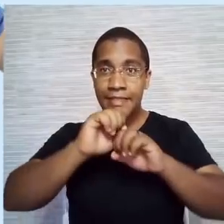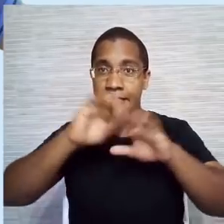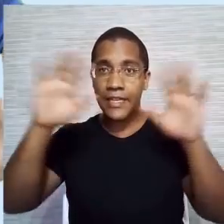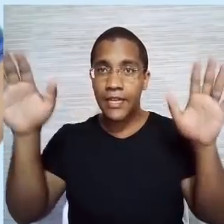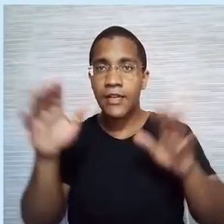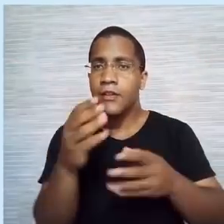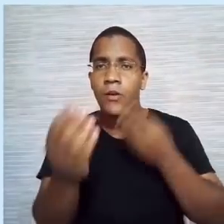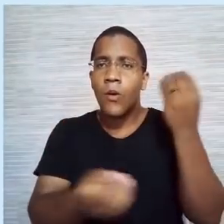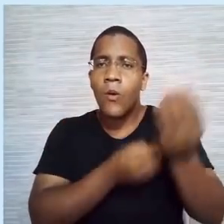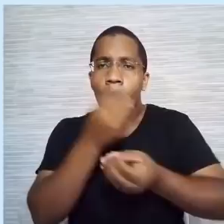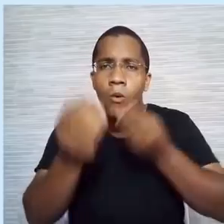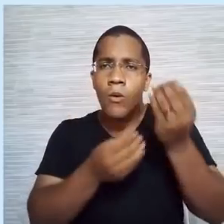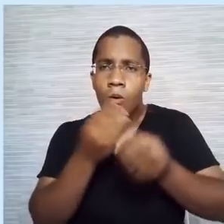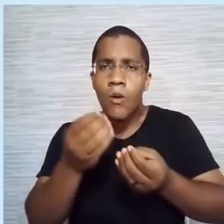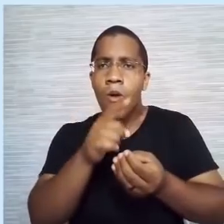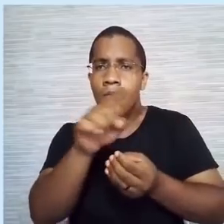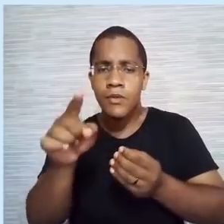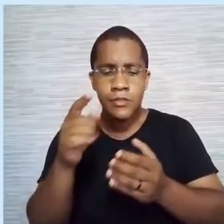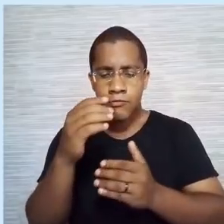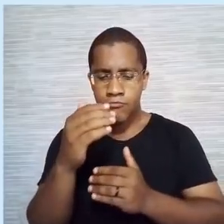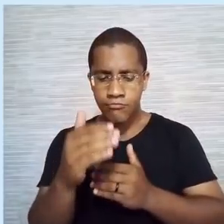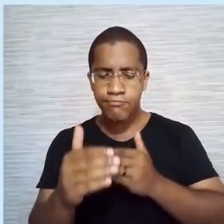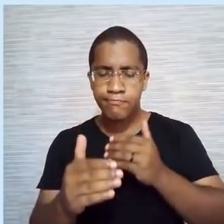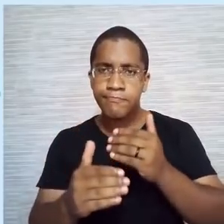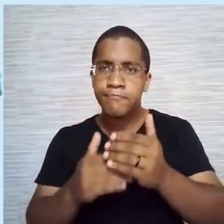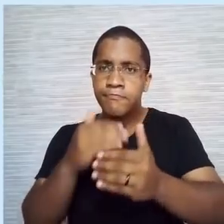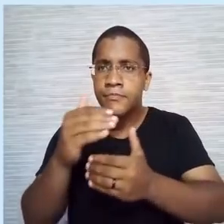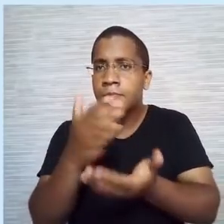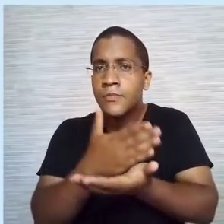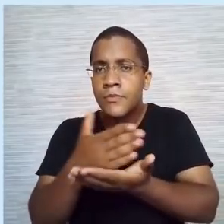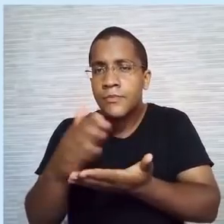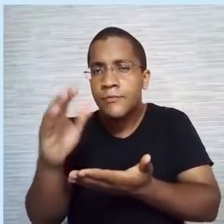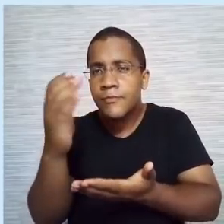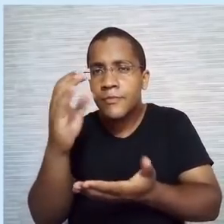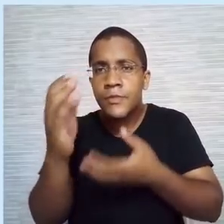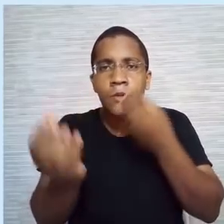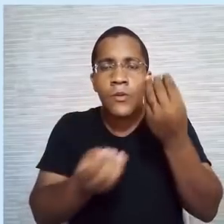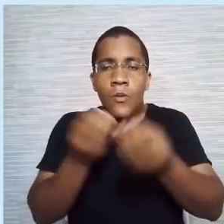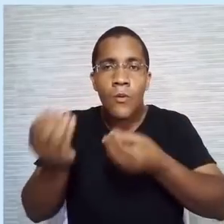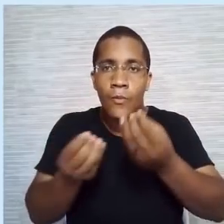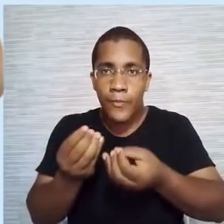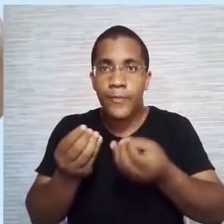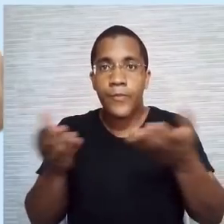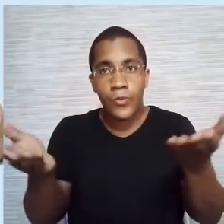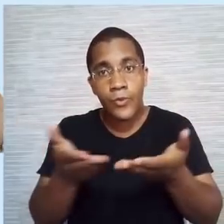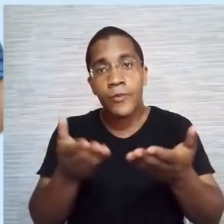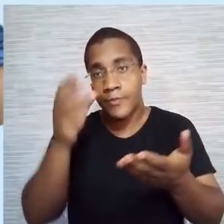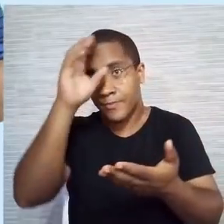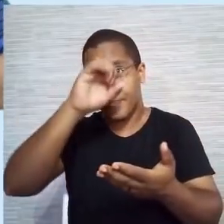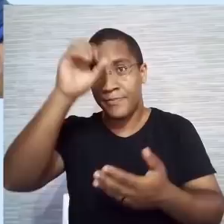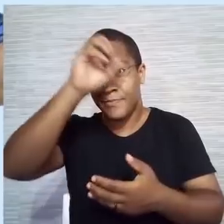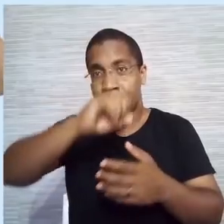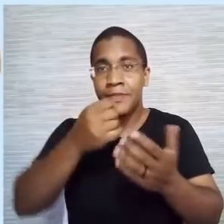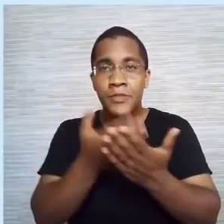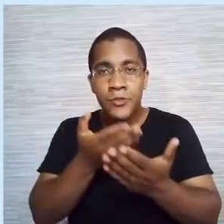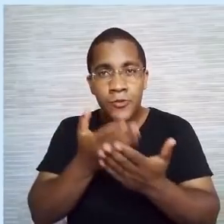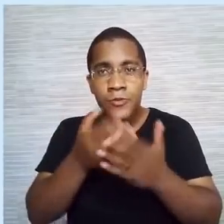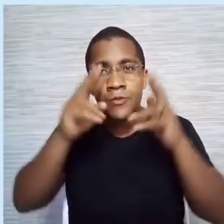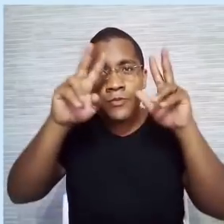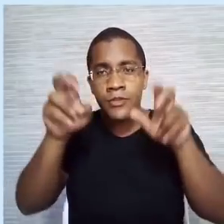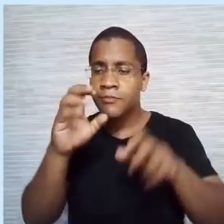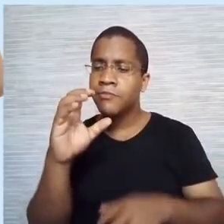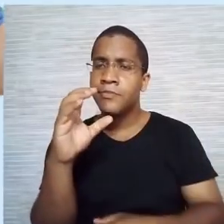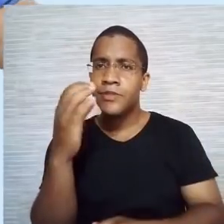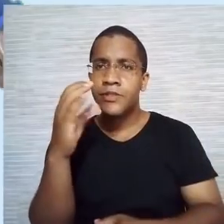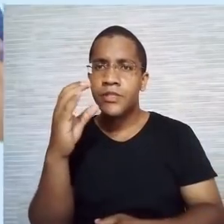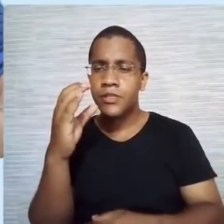mostrar a vocês sobre a questão, sobre os passos para uma iniciação científica. Vamos estudar um pouco sobre o que é